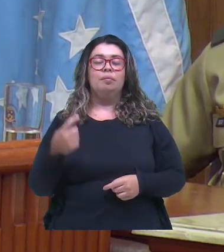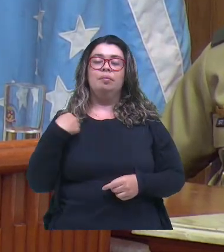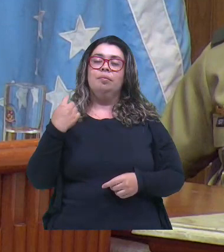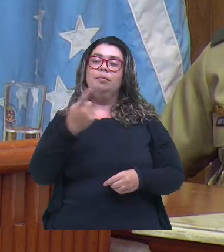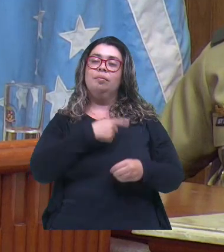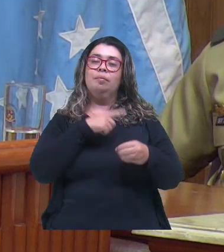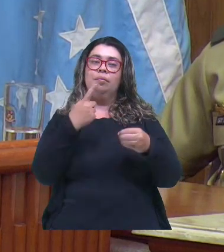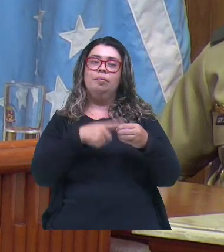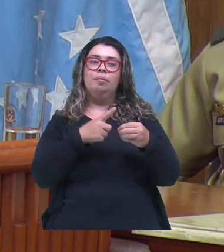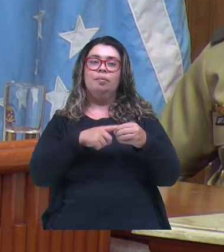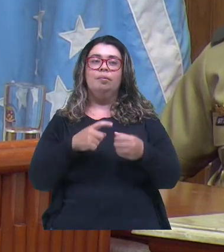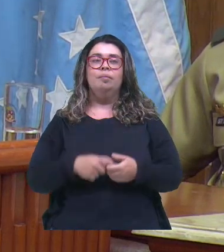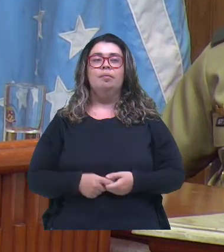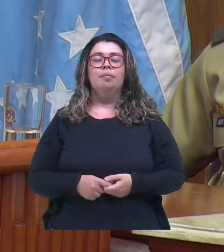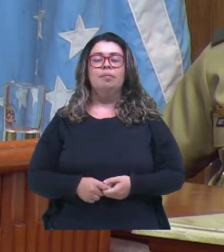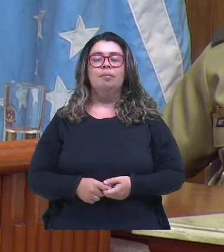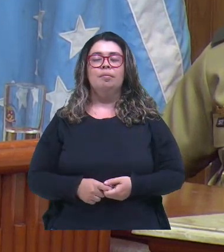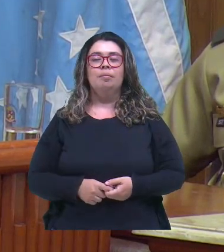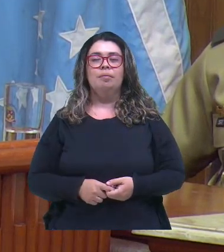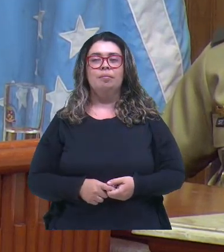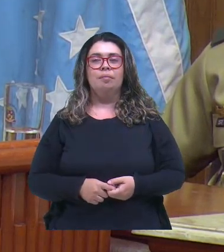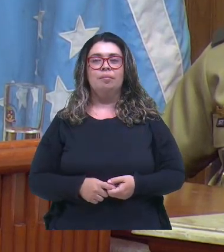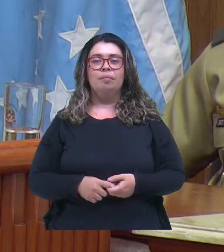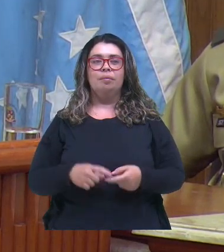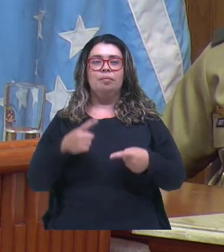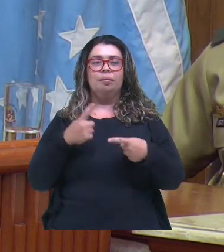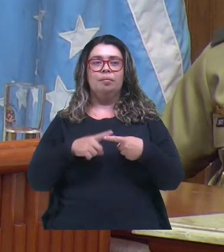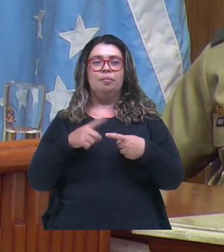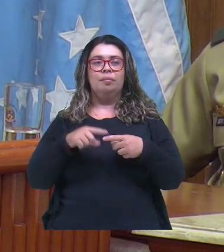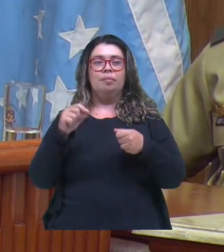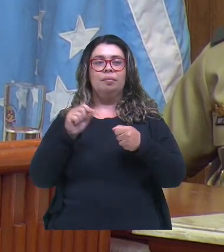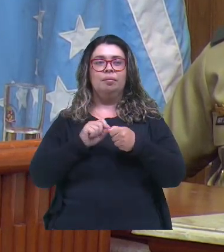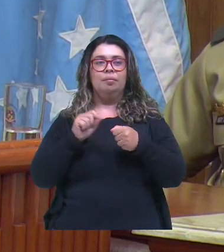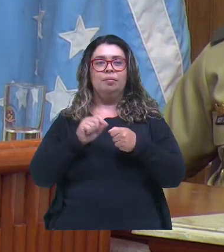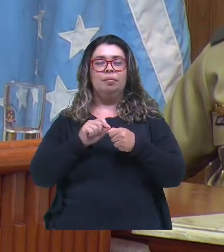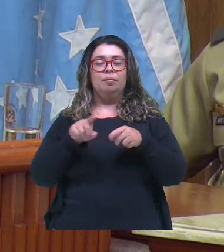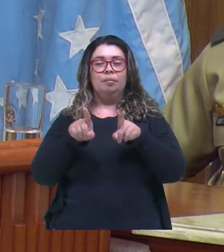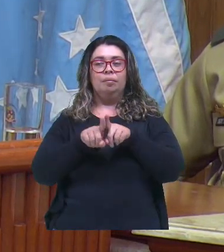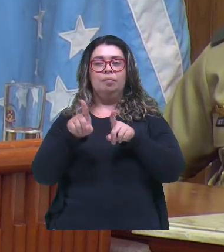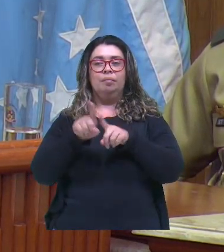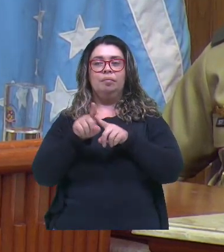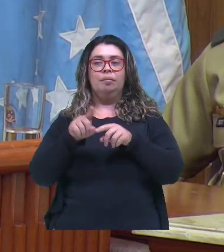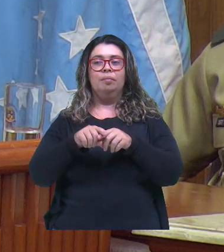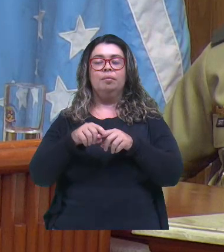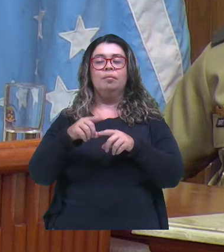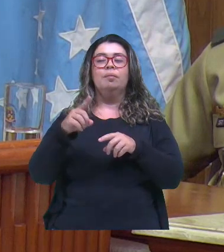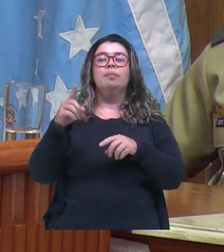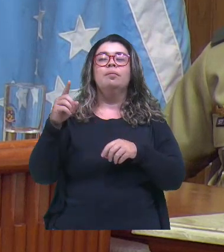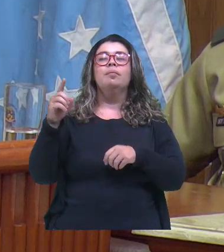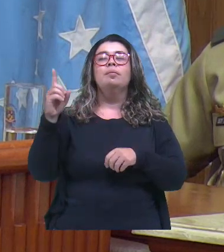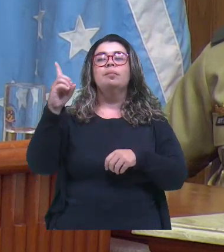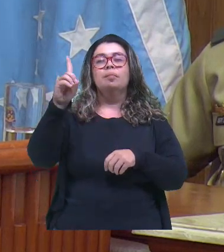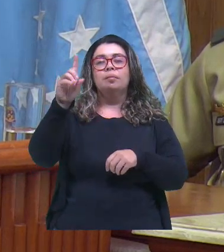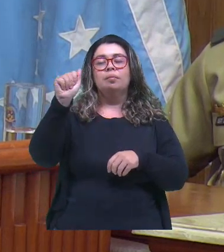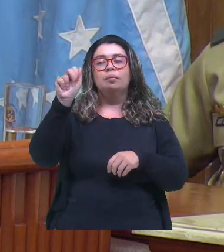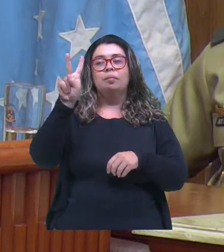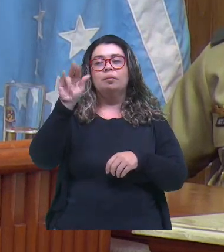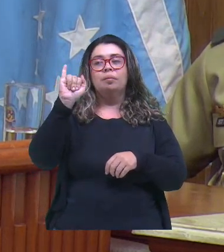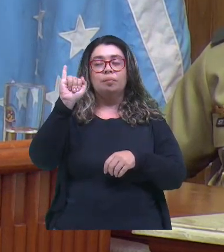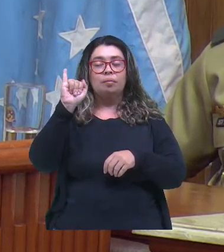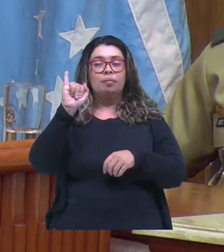cidade, porque travaram batalhas como Davi fez. Davi travou batalhas e ninguém